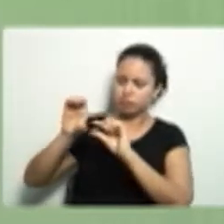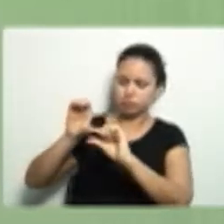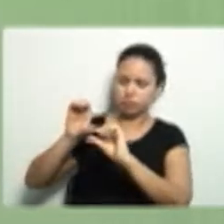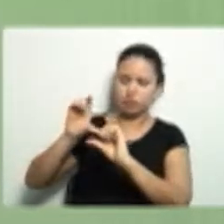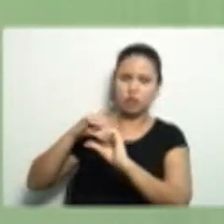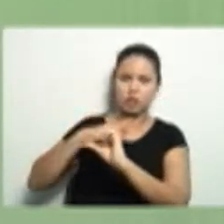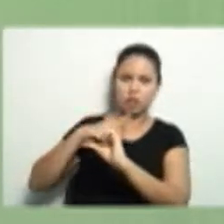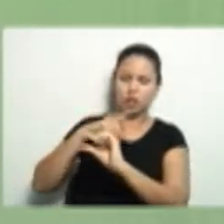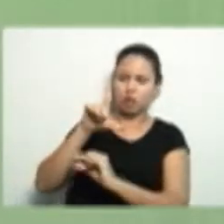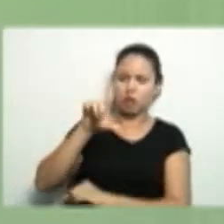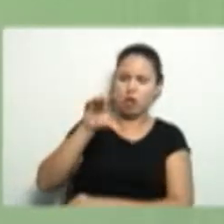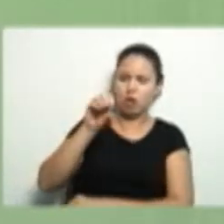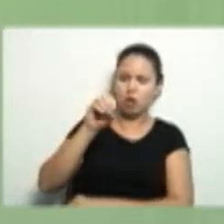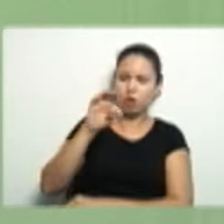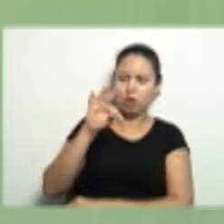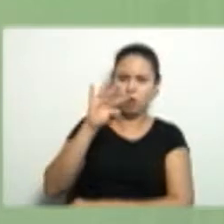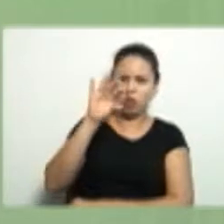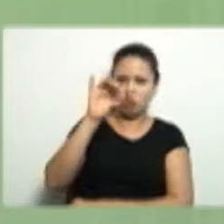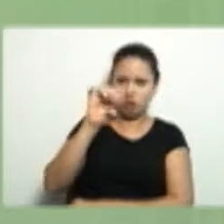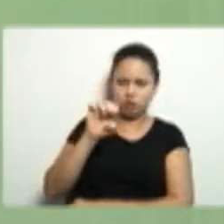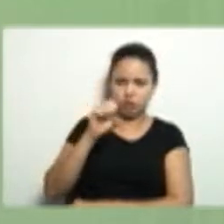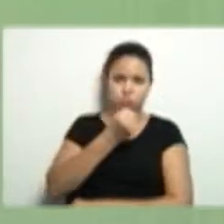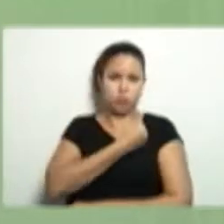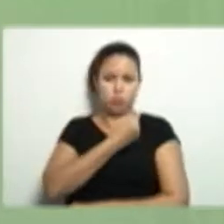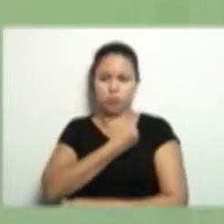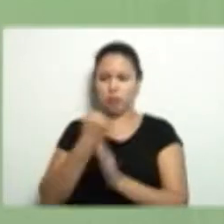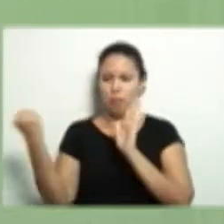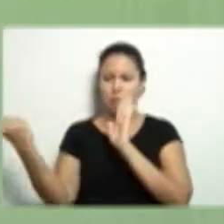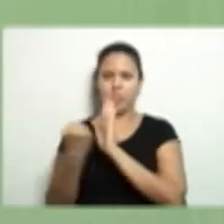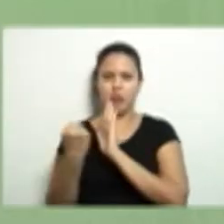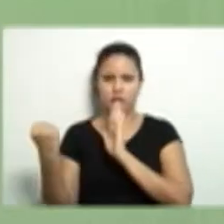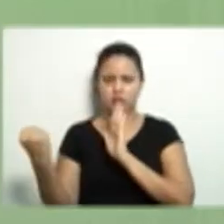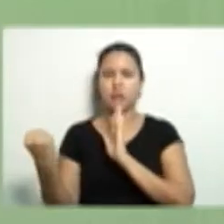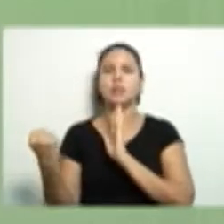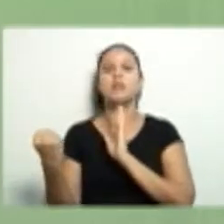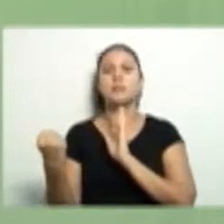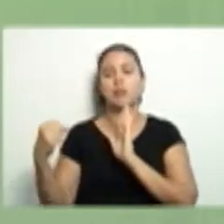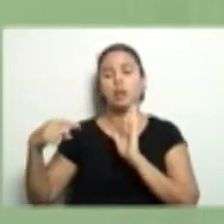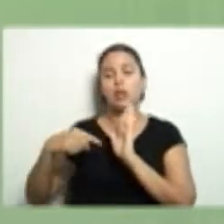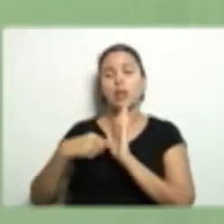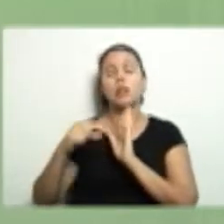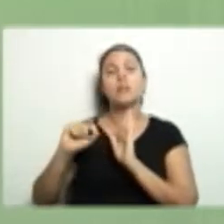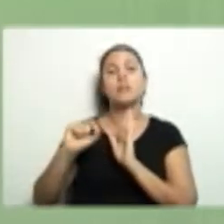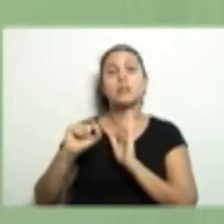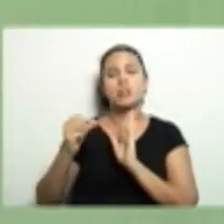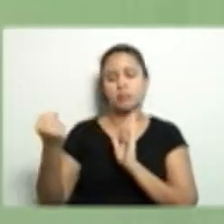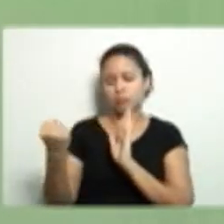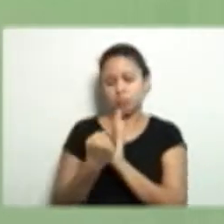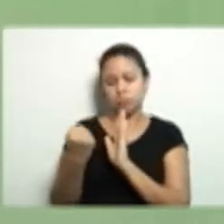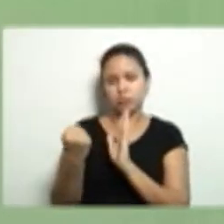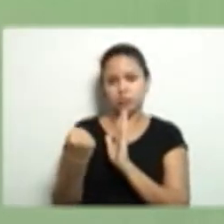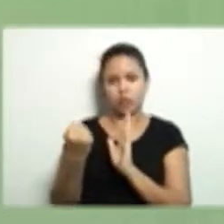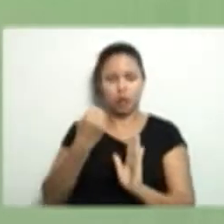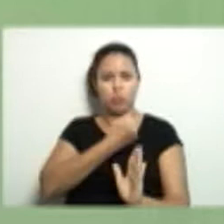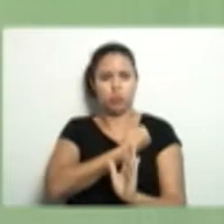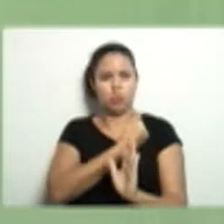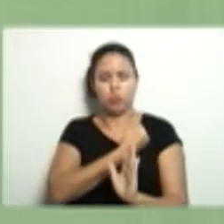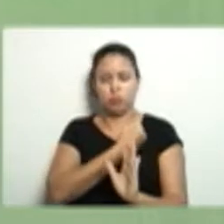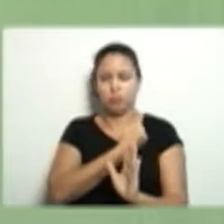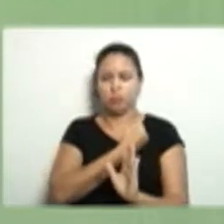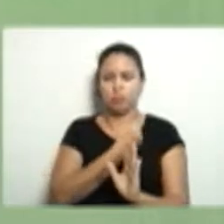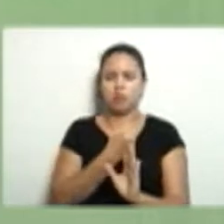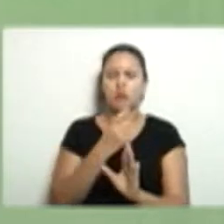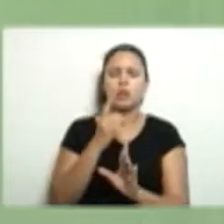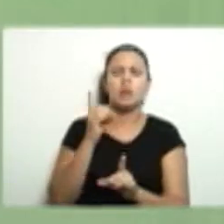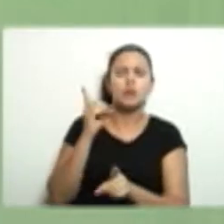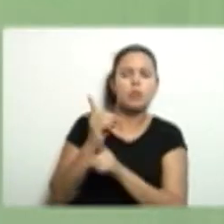quê? Cada alimento, quando ele é produzido assim em um lote, ele tem um valor, esse número para identificar qual foi